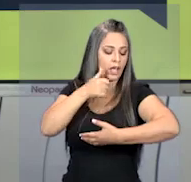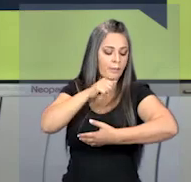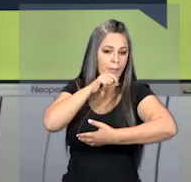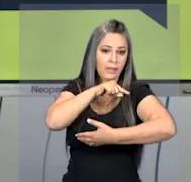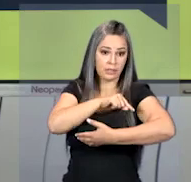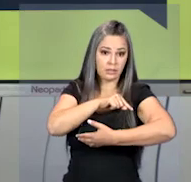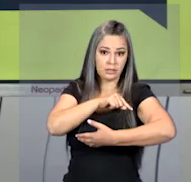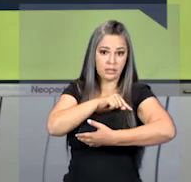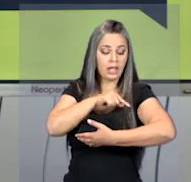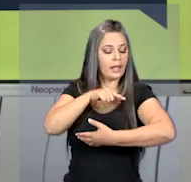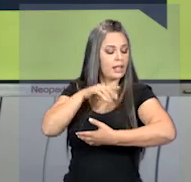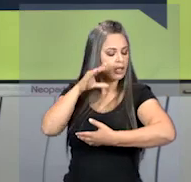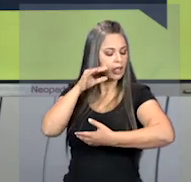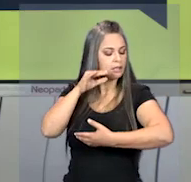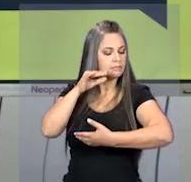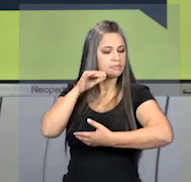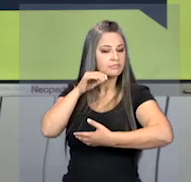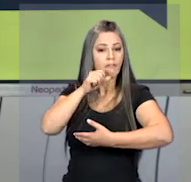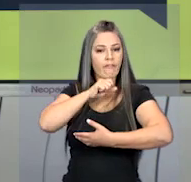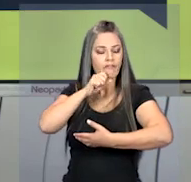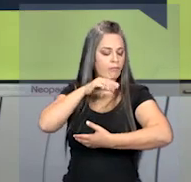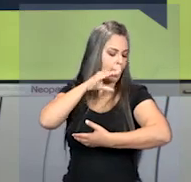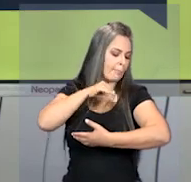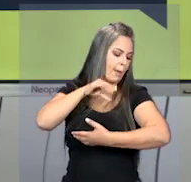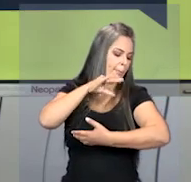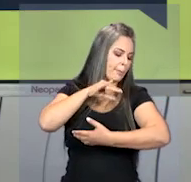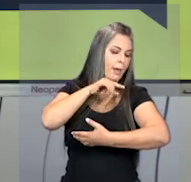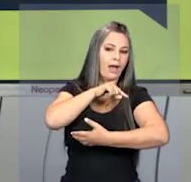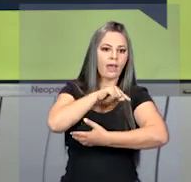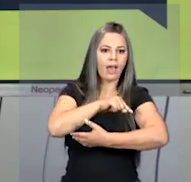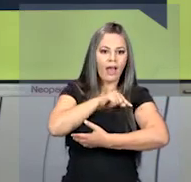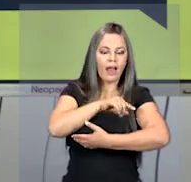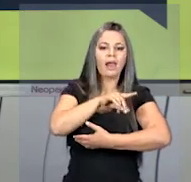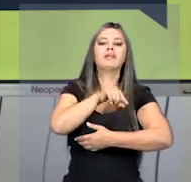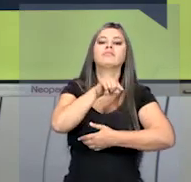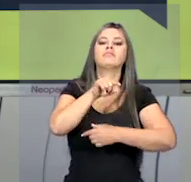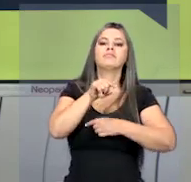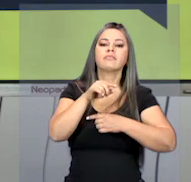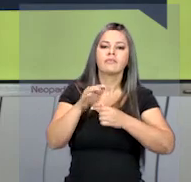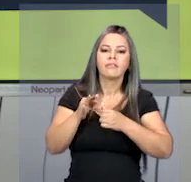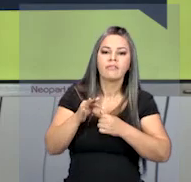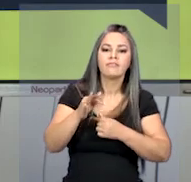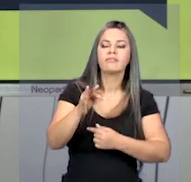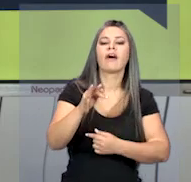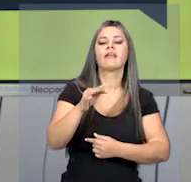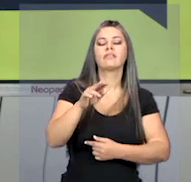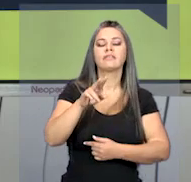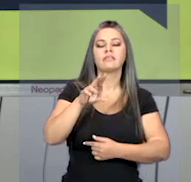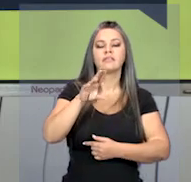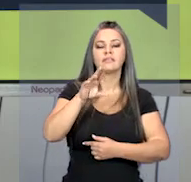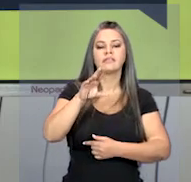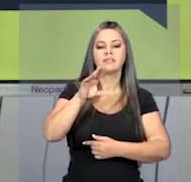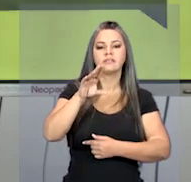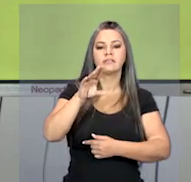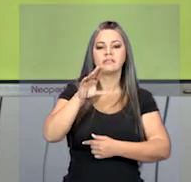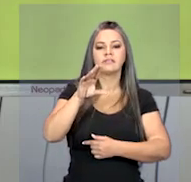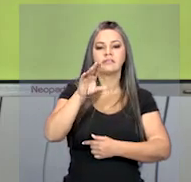ela ouvia da mãe dela. E você pode um dia contar essa mesma história para o seu filho, para o seu neto.